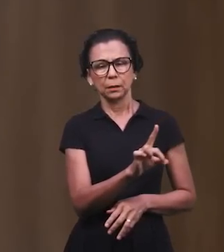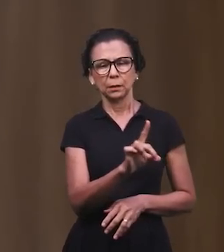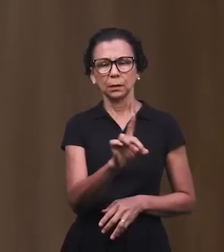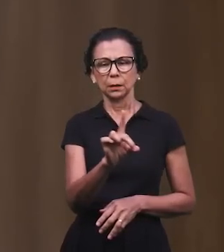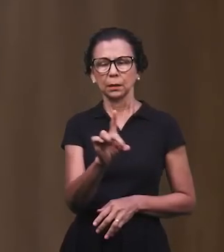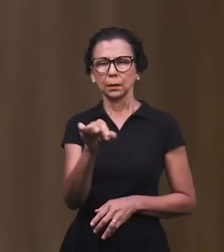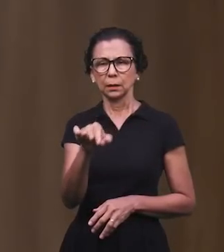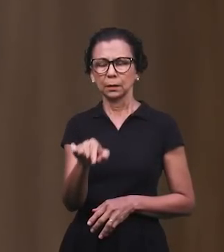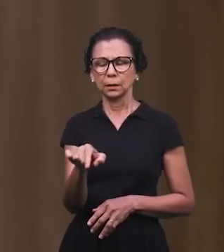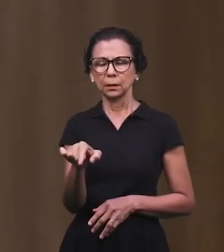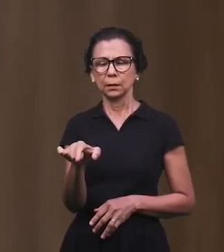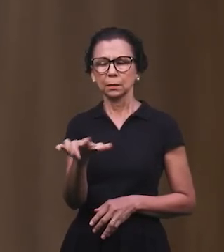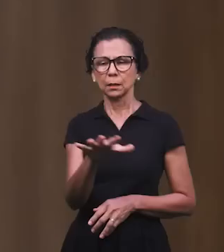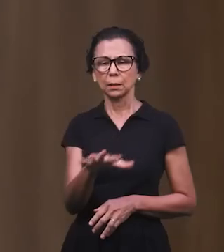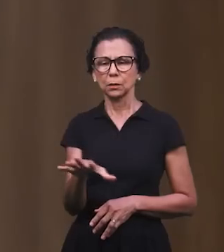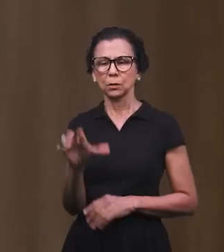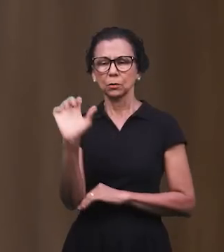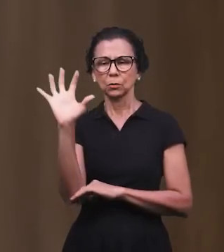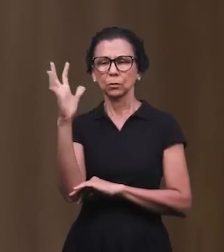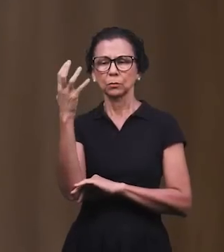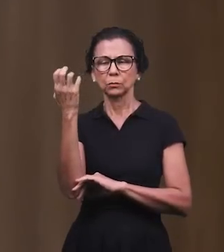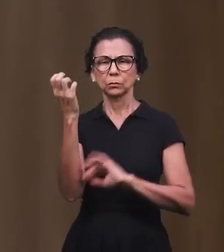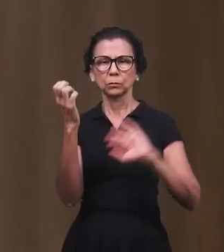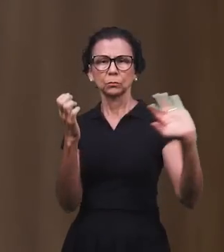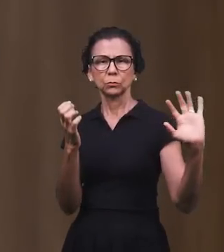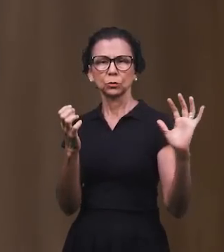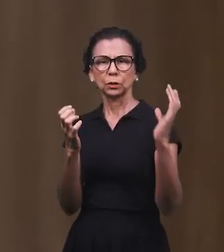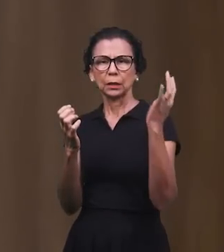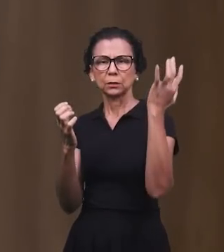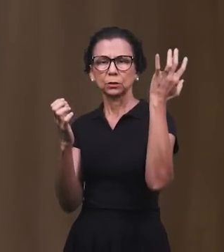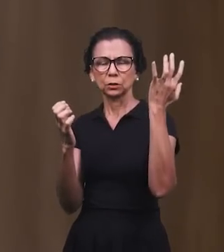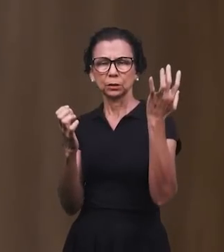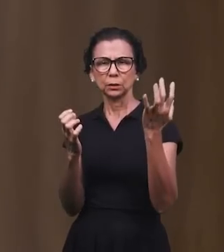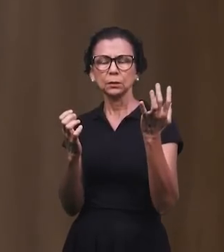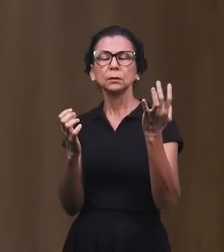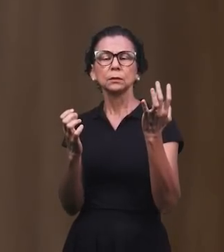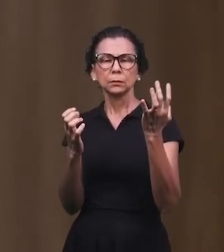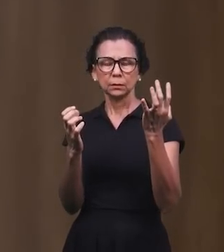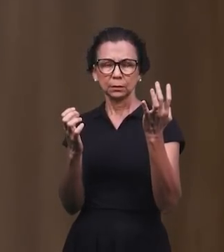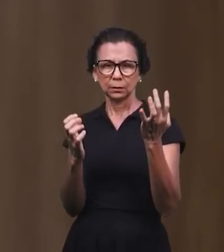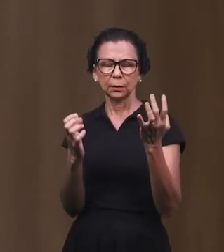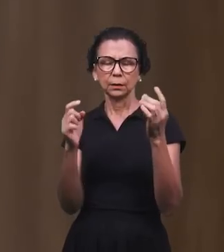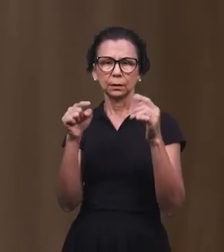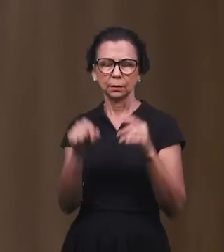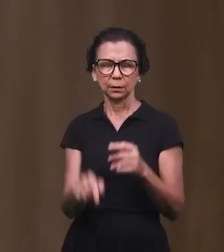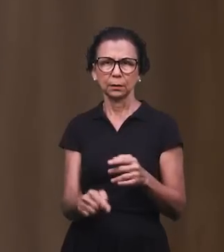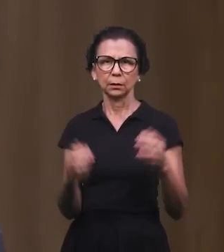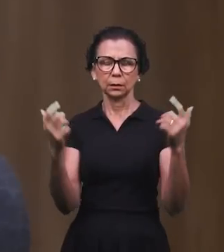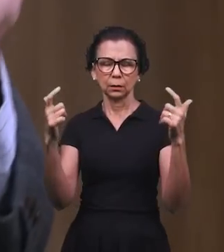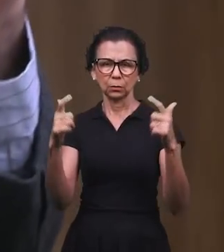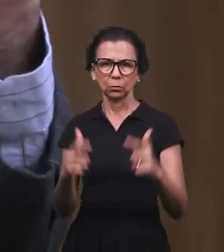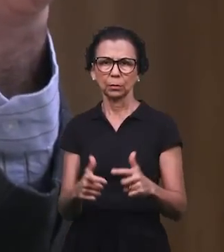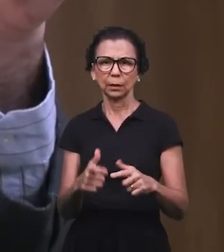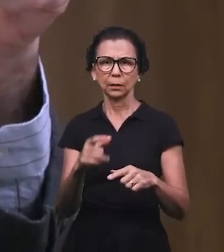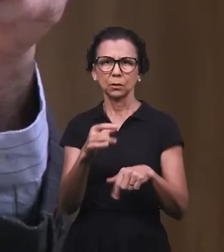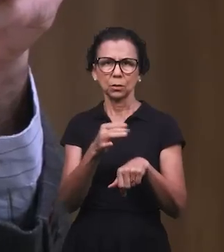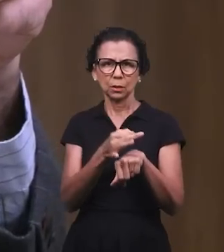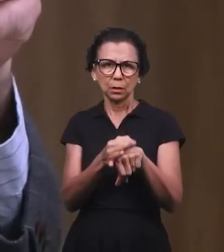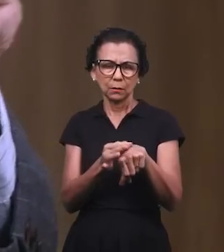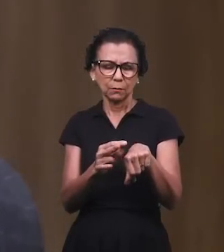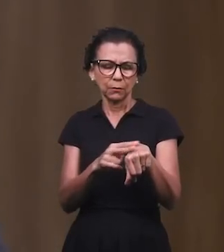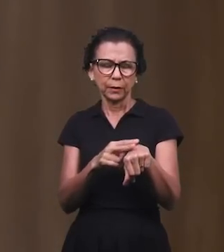dizer a prensa do azeite, quer dizer a fonte das águas vivas que o Senhor Jesus tinha passado ali. E ele subia para o Monte